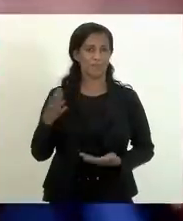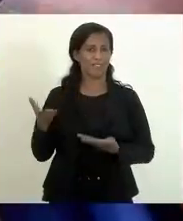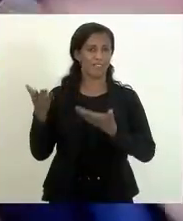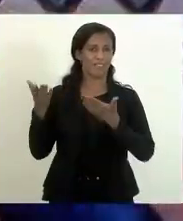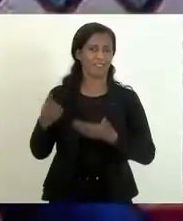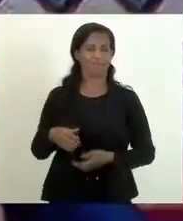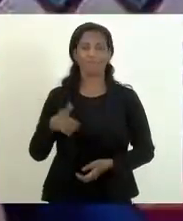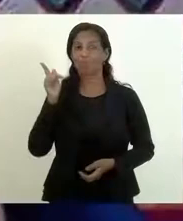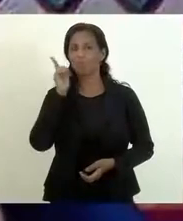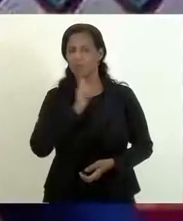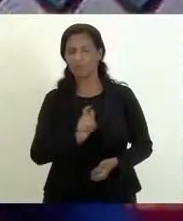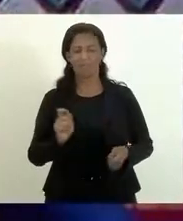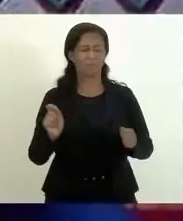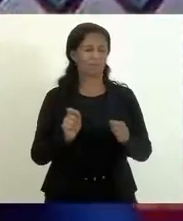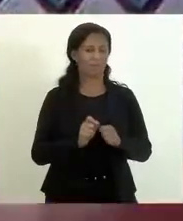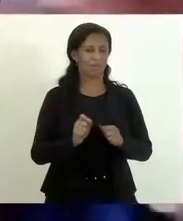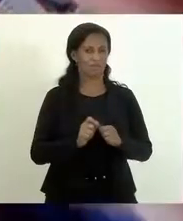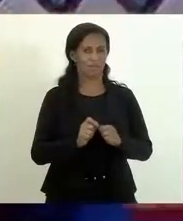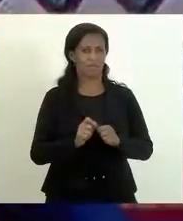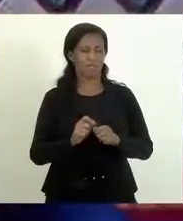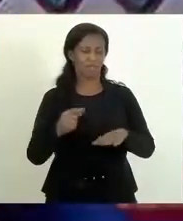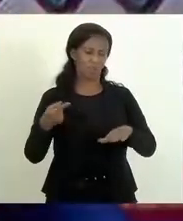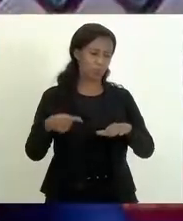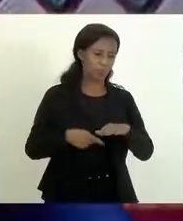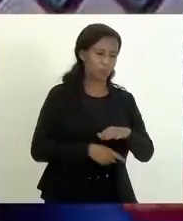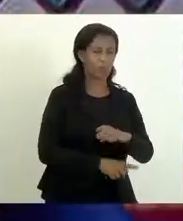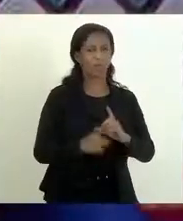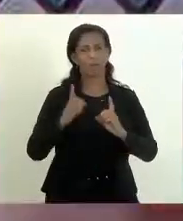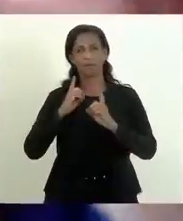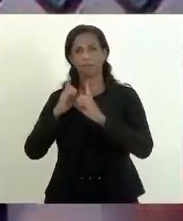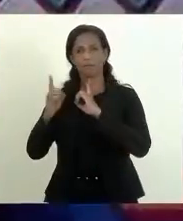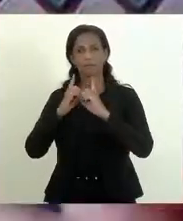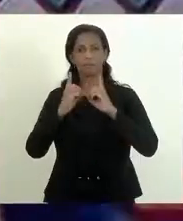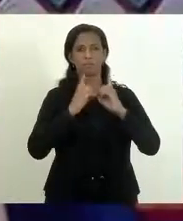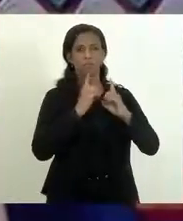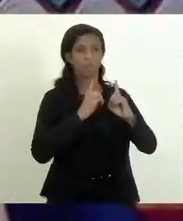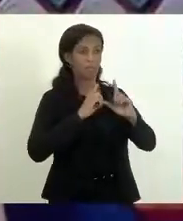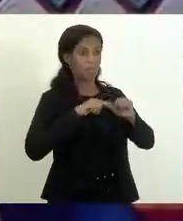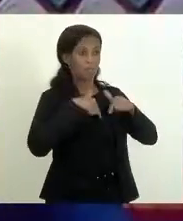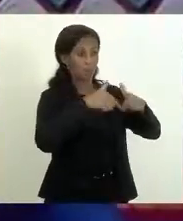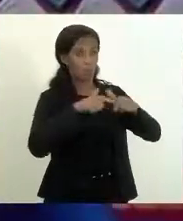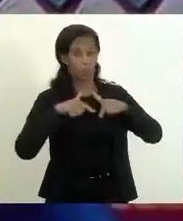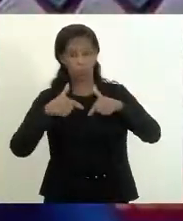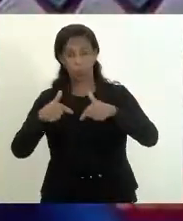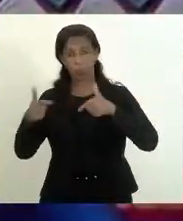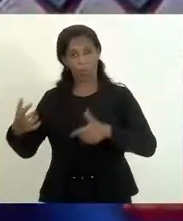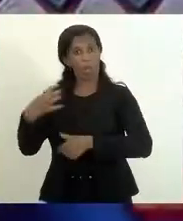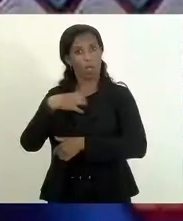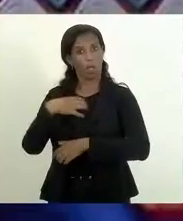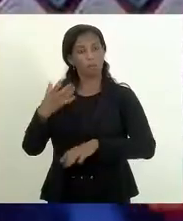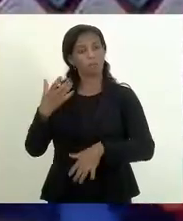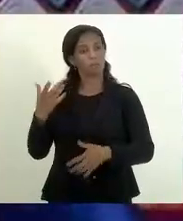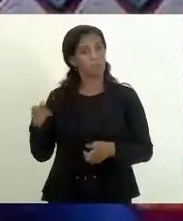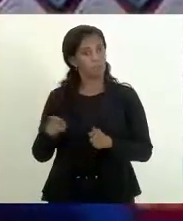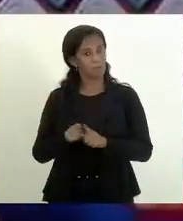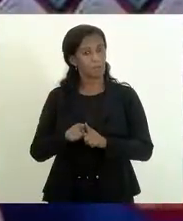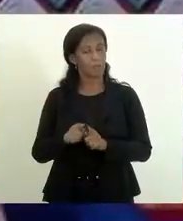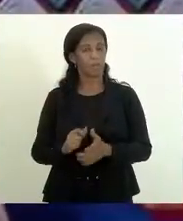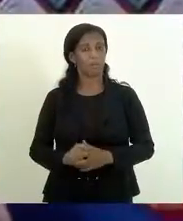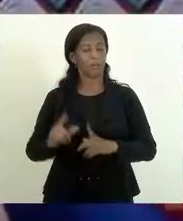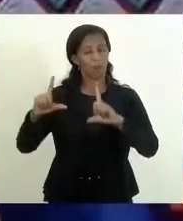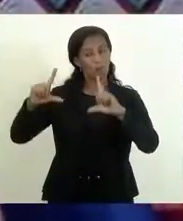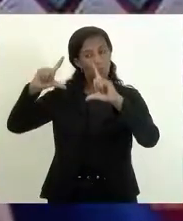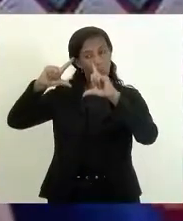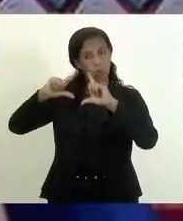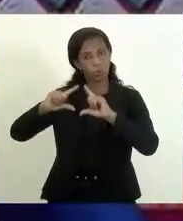gente consegue fazer e aprofundar essas discussões e ações concretas nesse sentido, para tentar